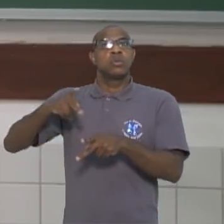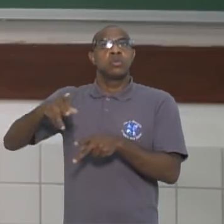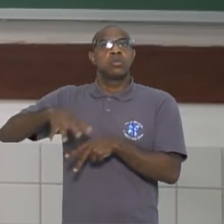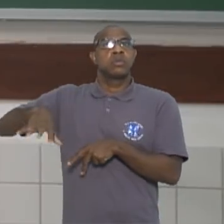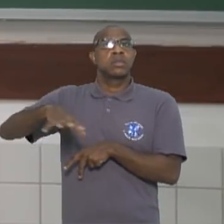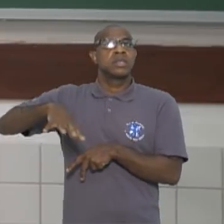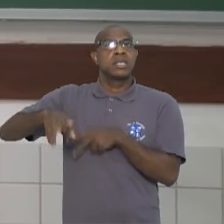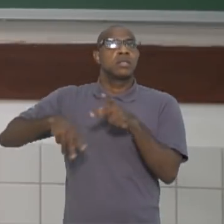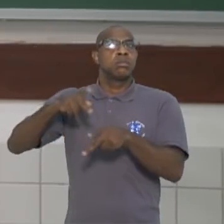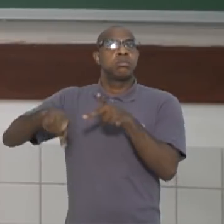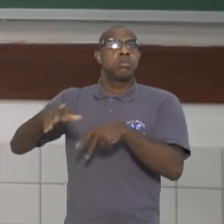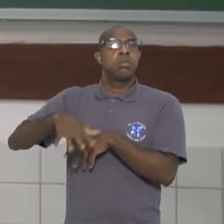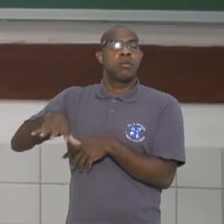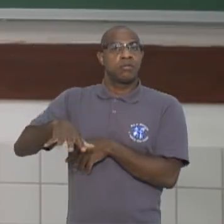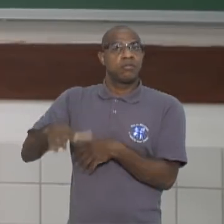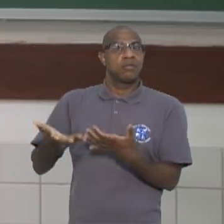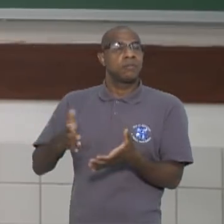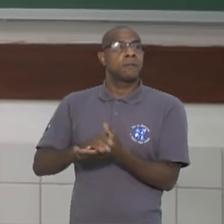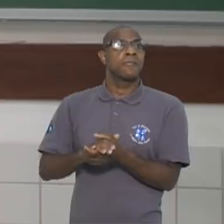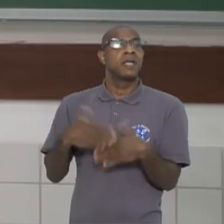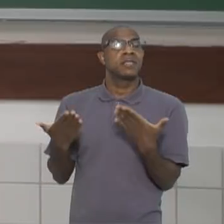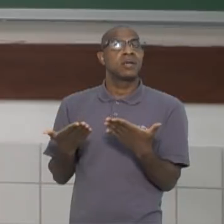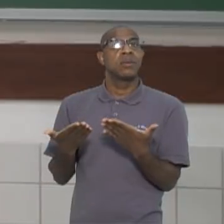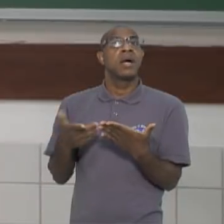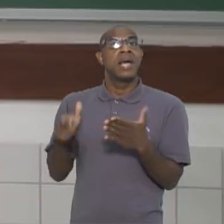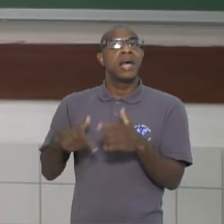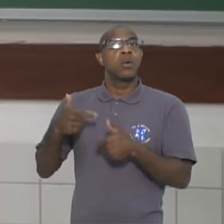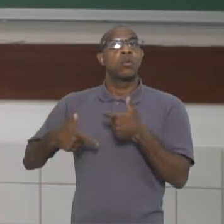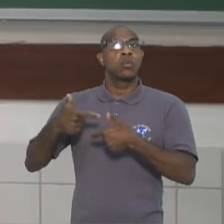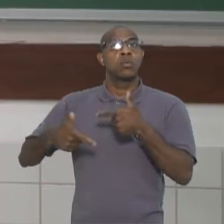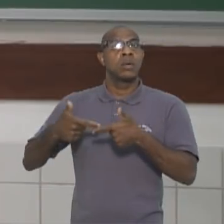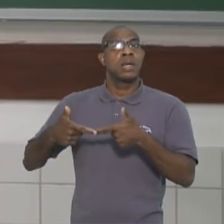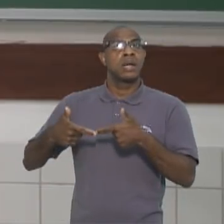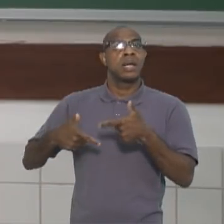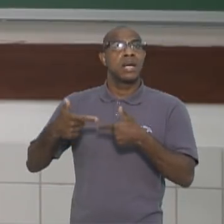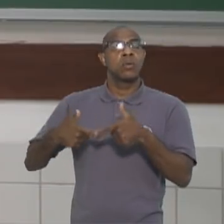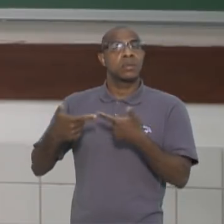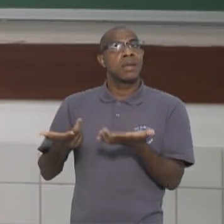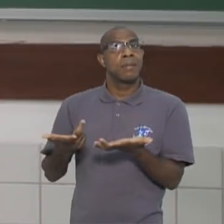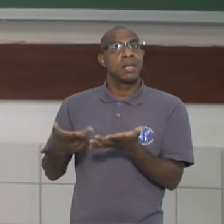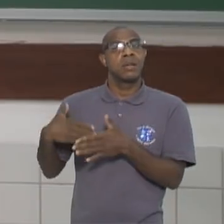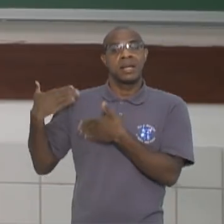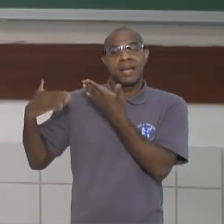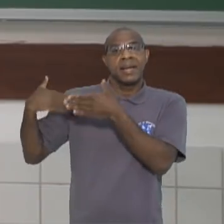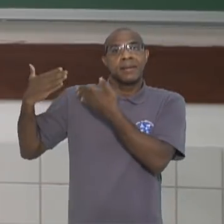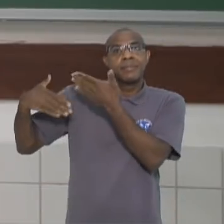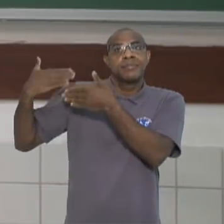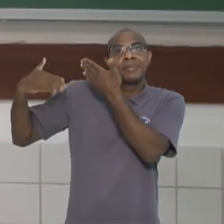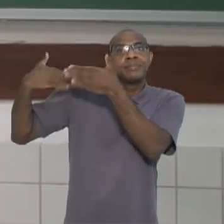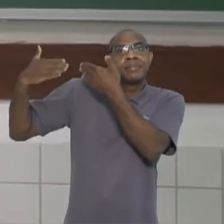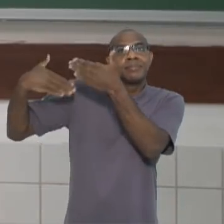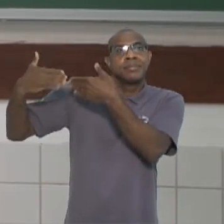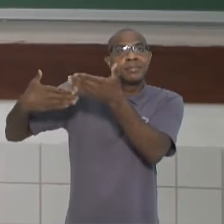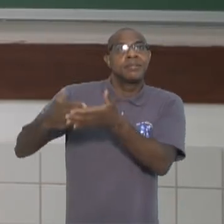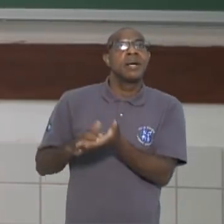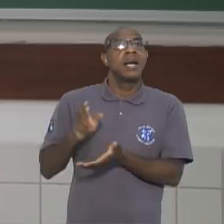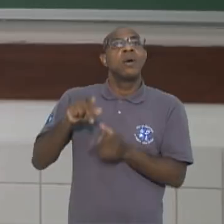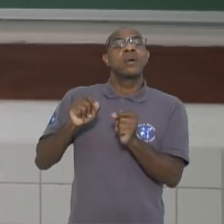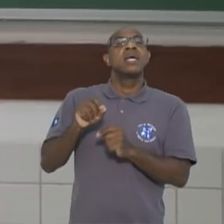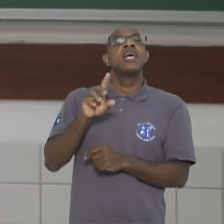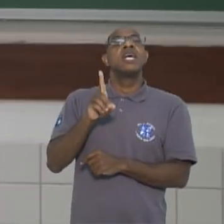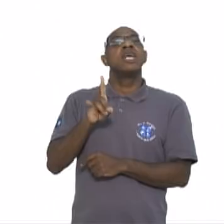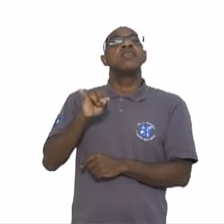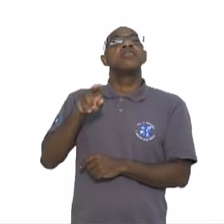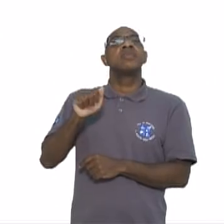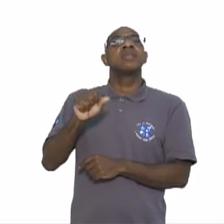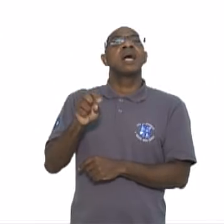dinastia vai indo. Então, é um cargo hereditário. Então, ele tem uma ligação do quê? De sangue. É uma dinastia. Tá?